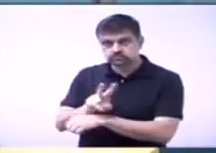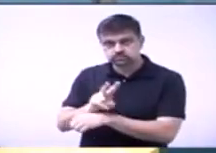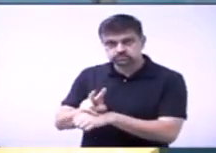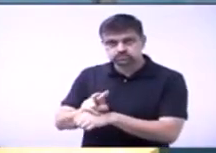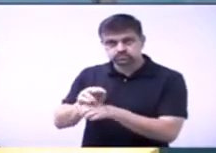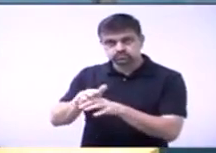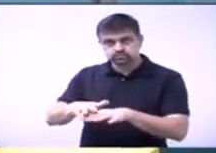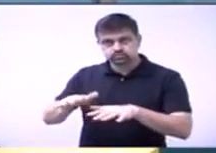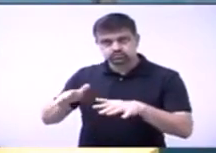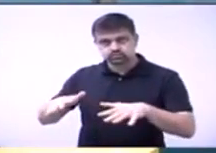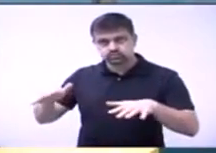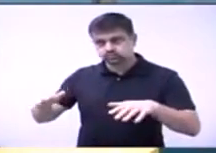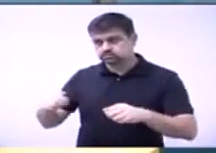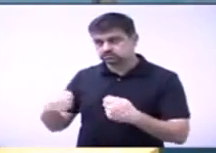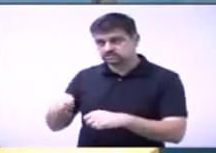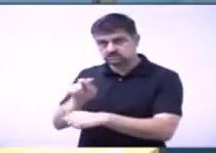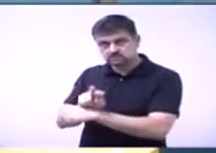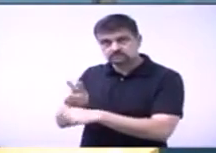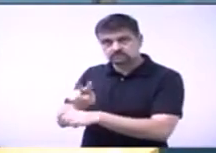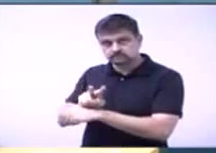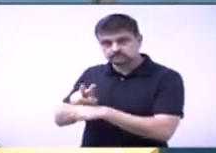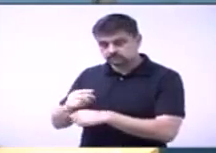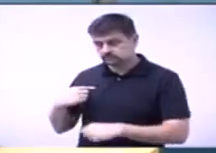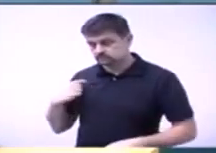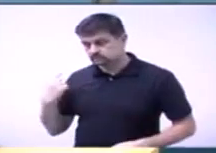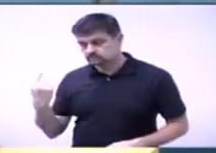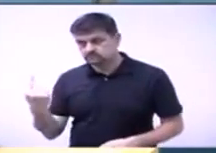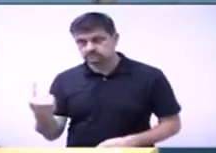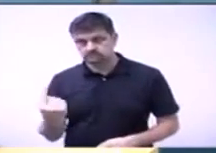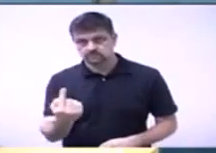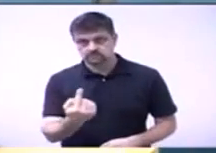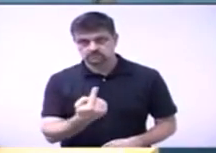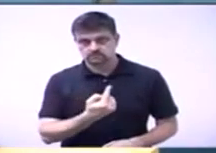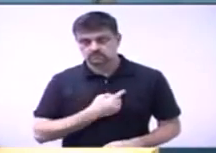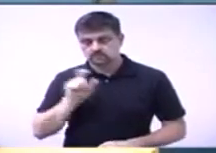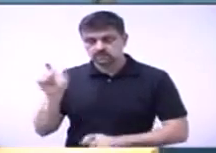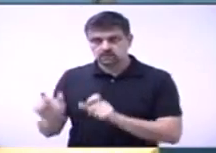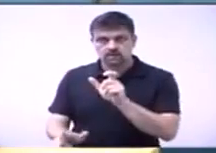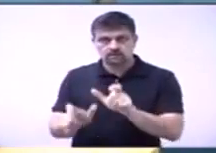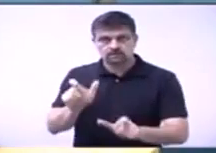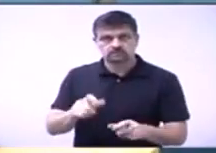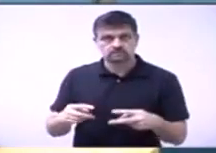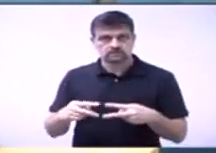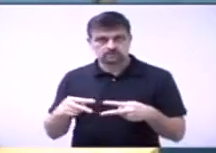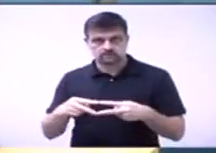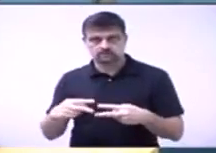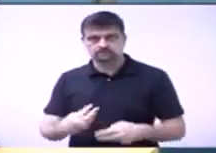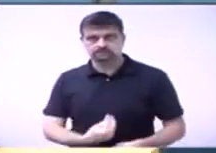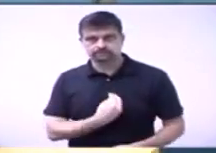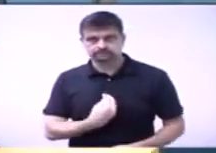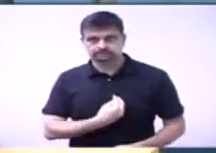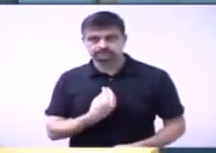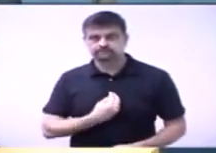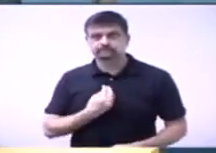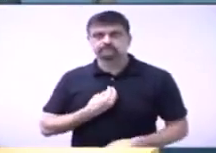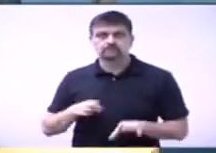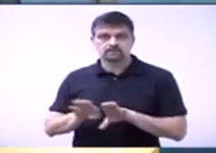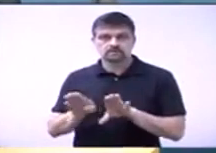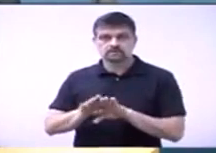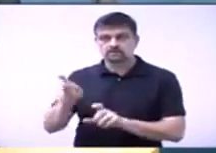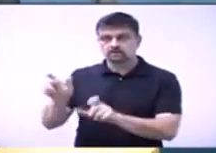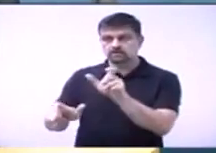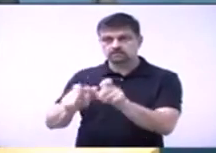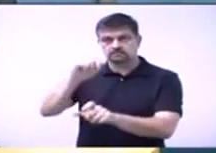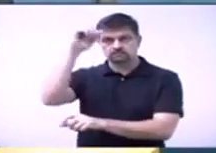que realmente nós, na qualidade de cidadãos, não só paulinenses, mas cidadãos